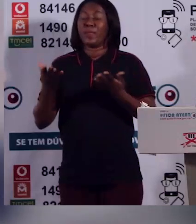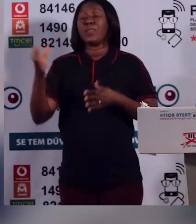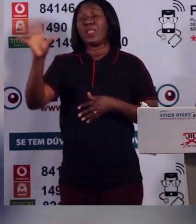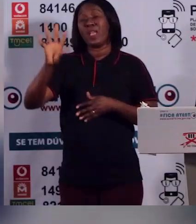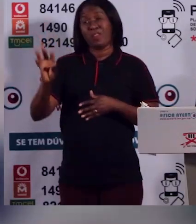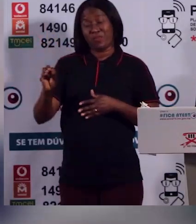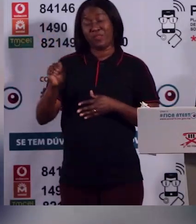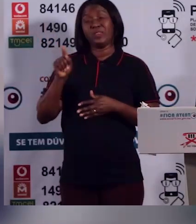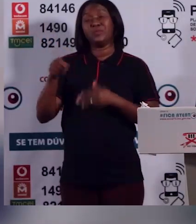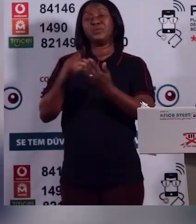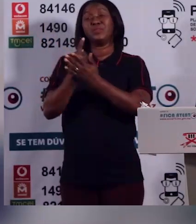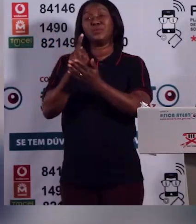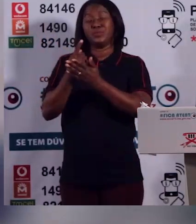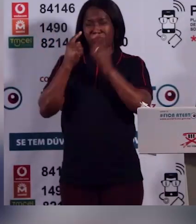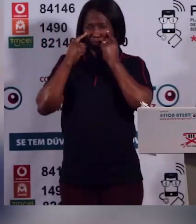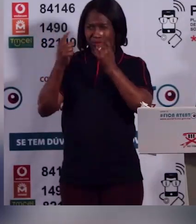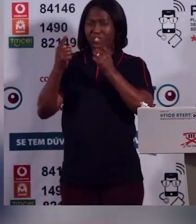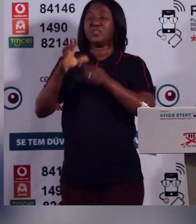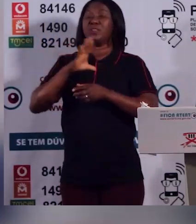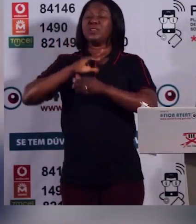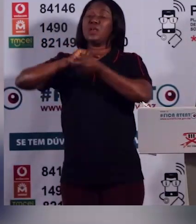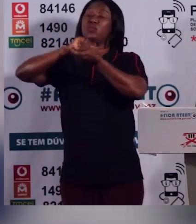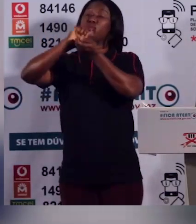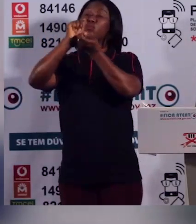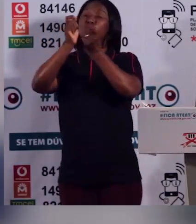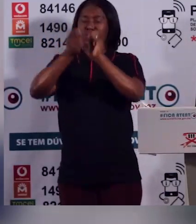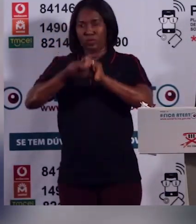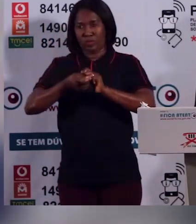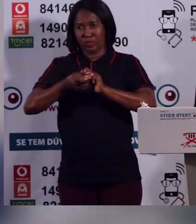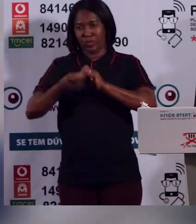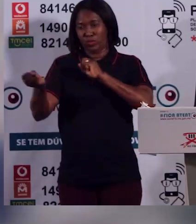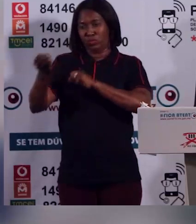continente tem havido uma mudança no padrão da transmissão da Covid-19.